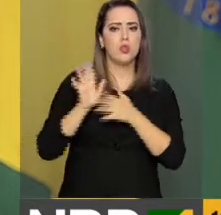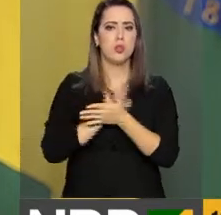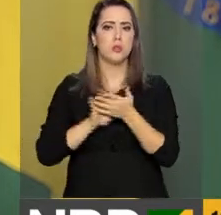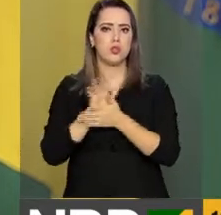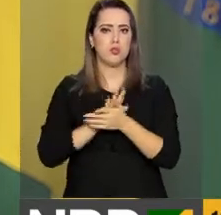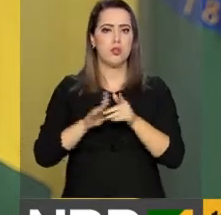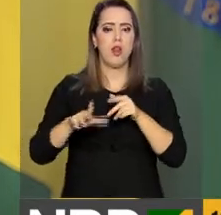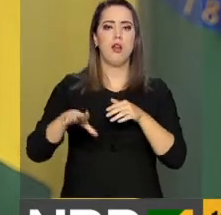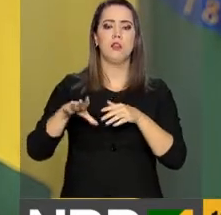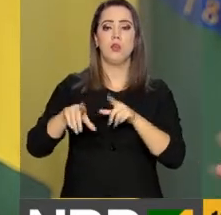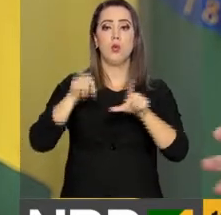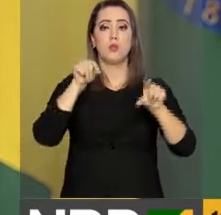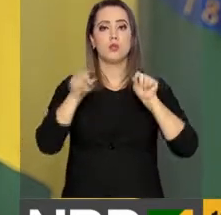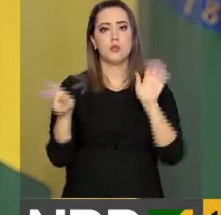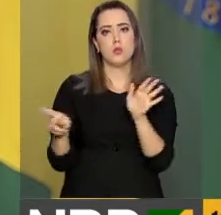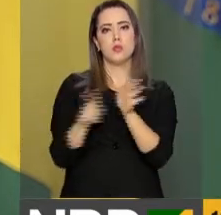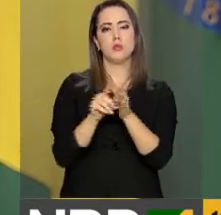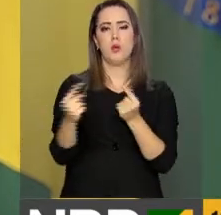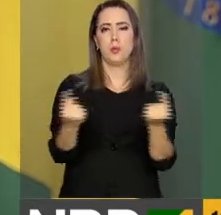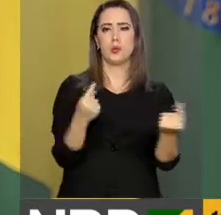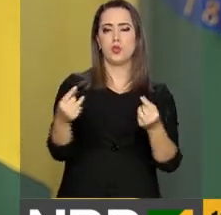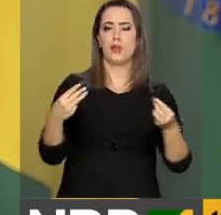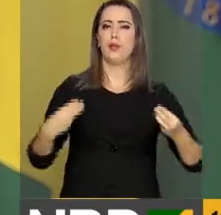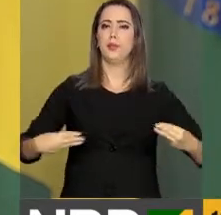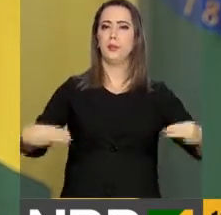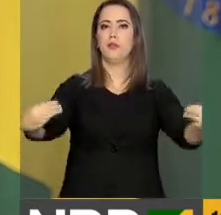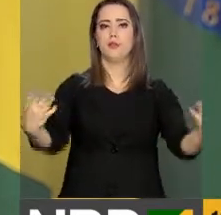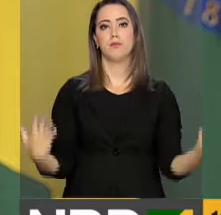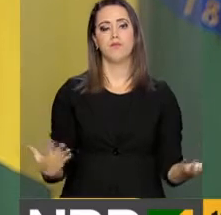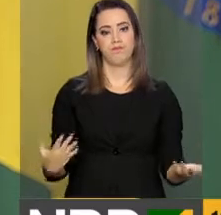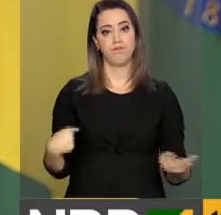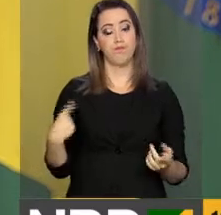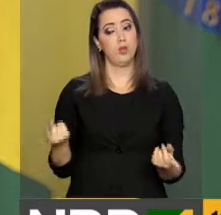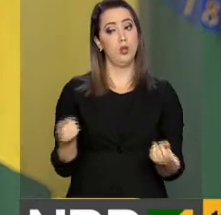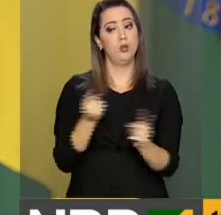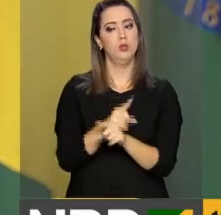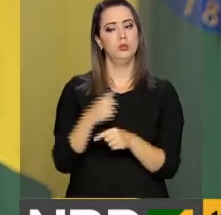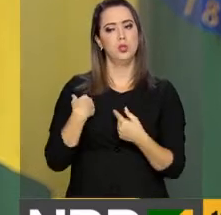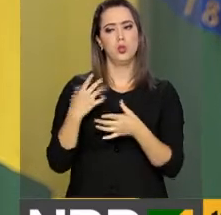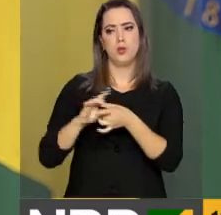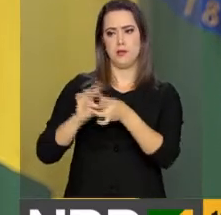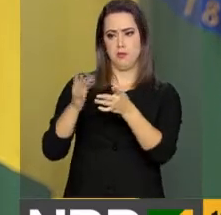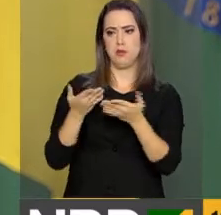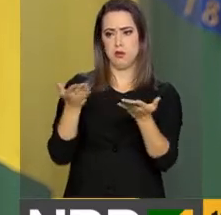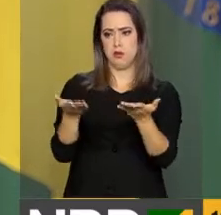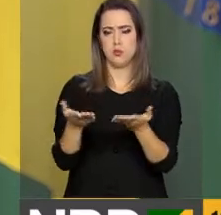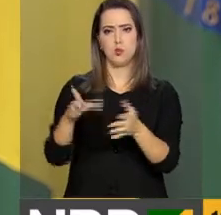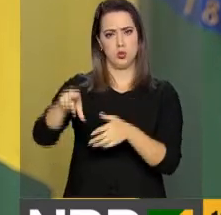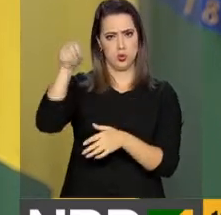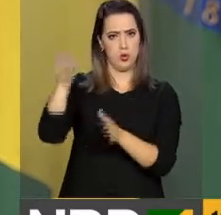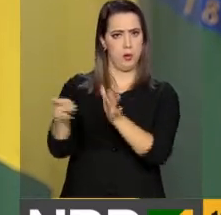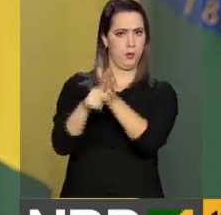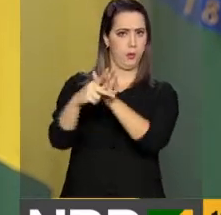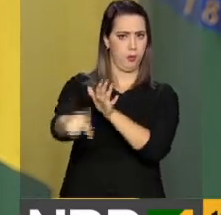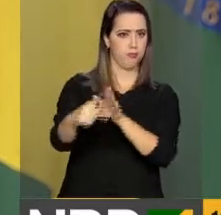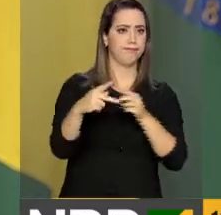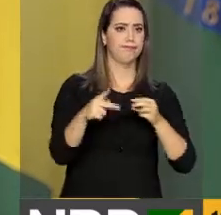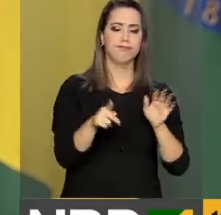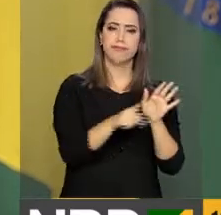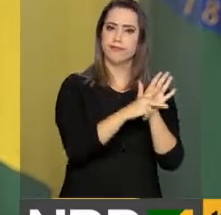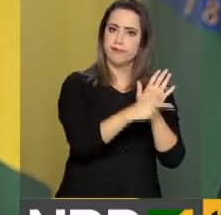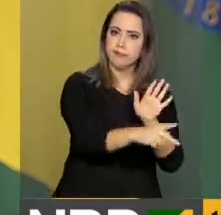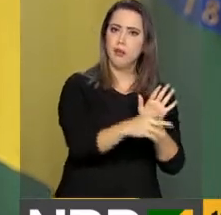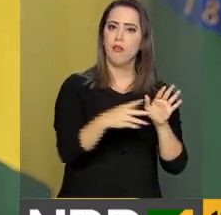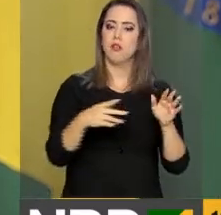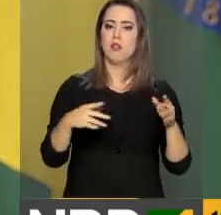medidas administrativas dos nossos ministérios. Ao contrário, nós destravamos e, com isso, os ministérios conseguem realizar o